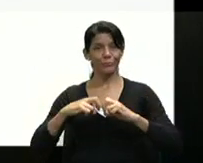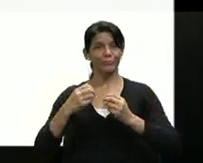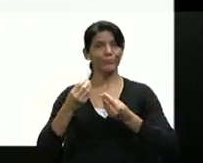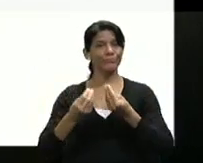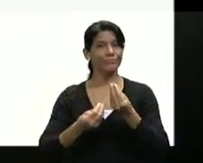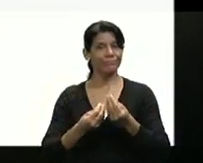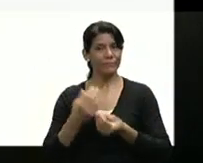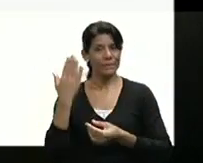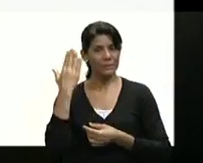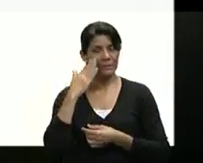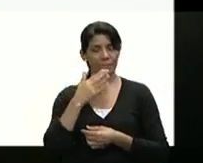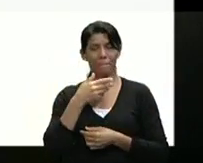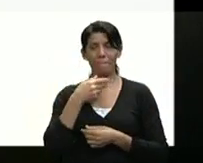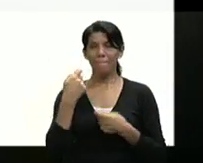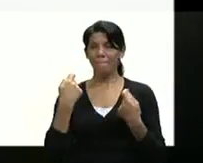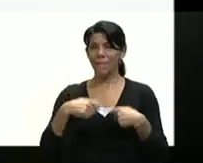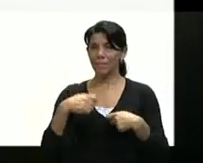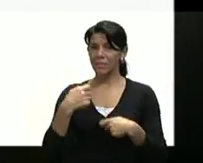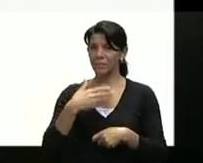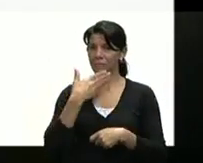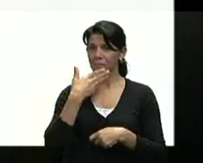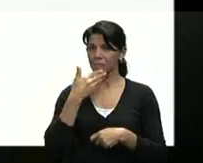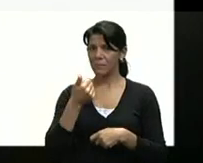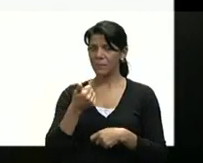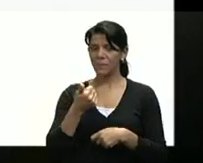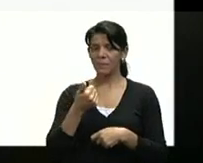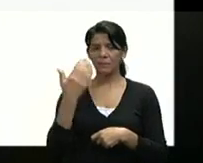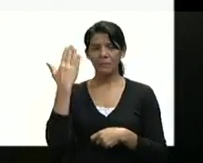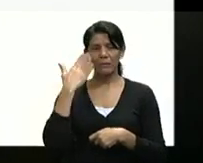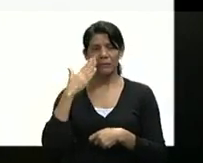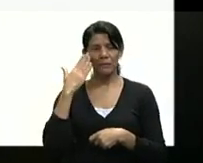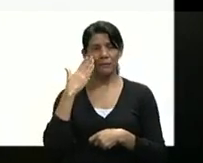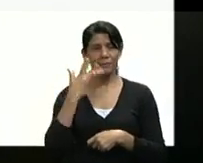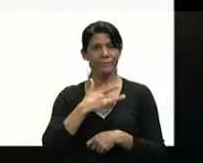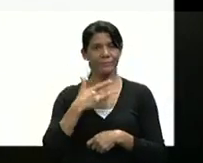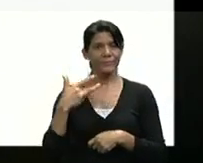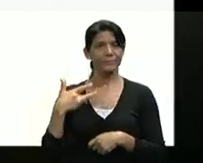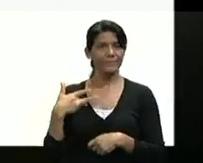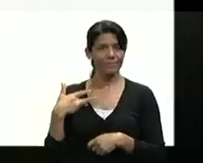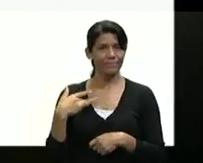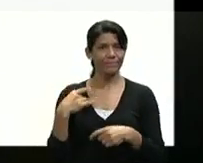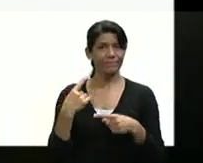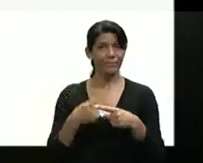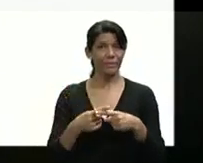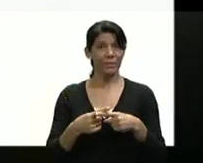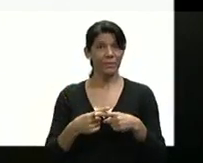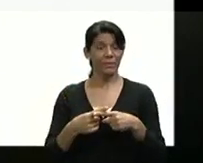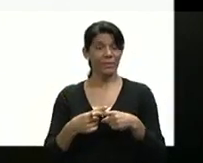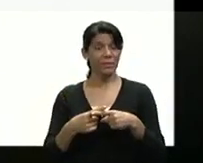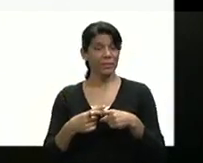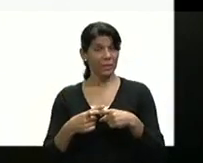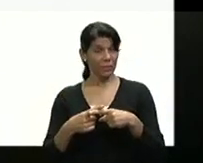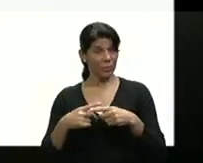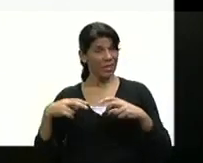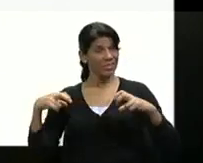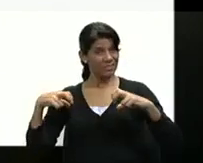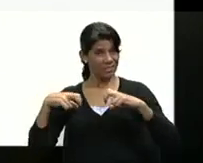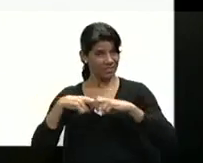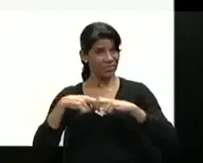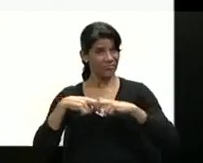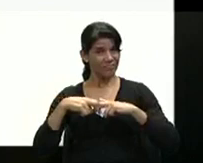isso, nós precisamos voltar às condições de saúde. Por quê? O acidente de trânsito ele vai